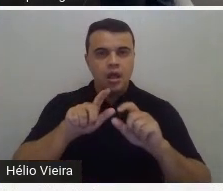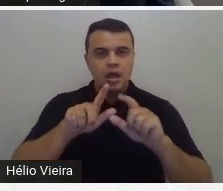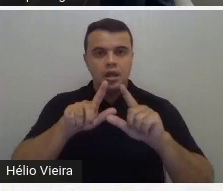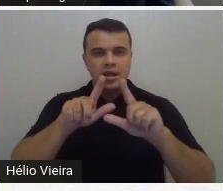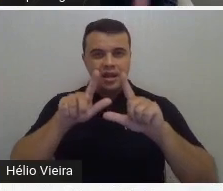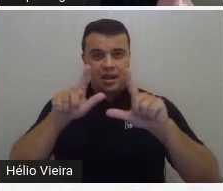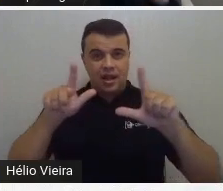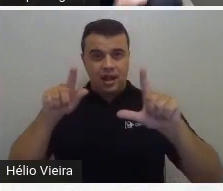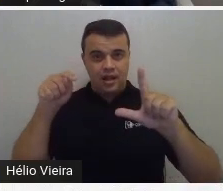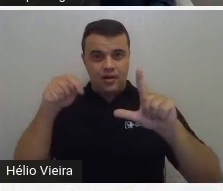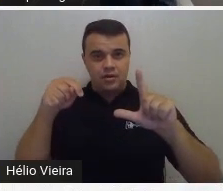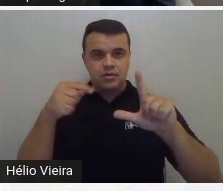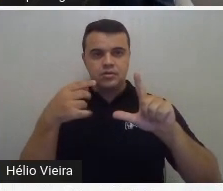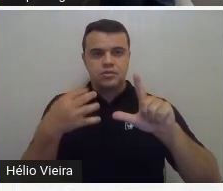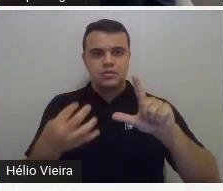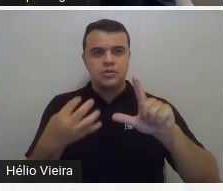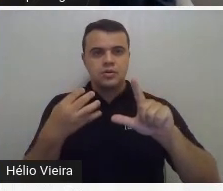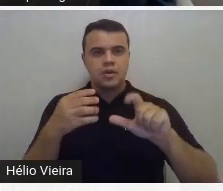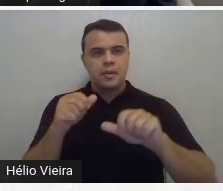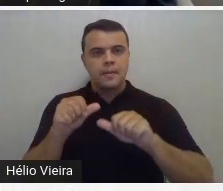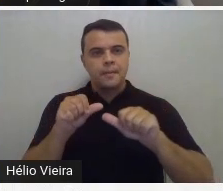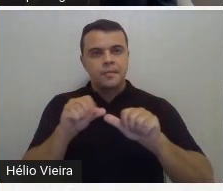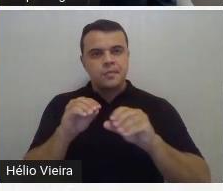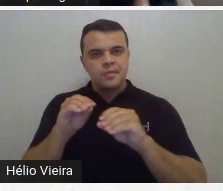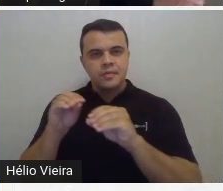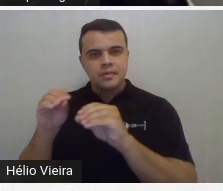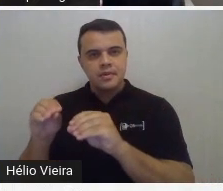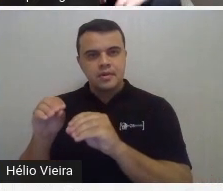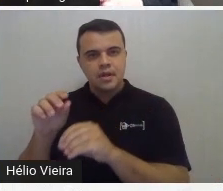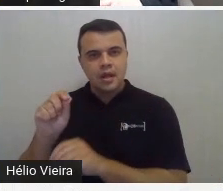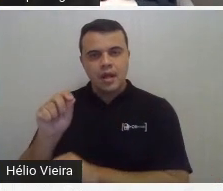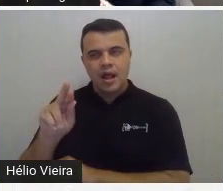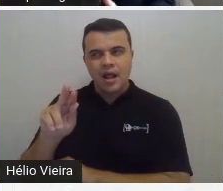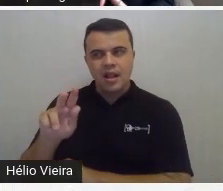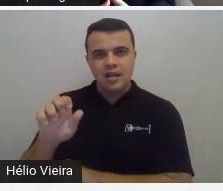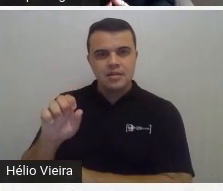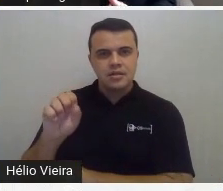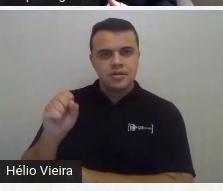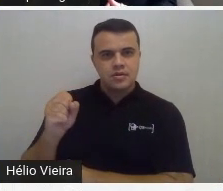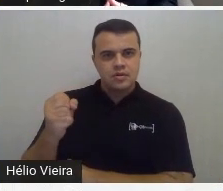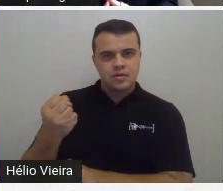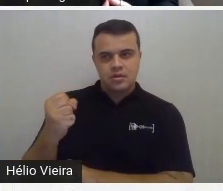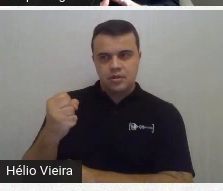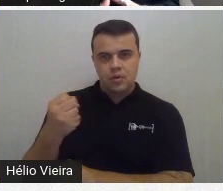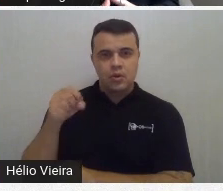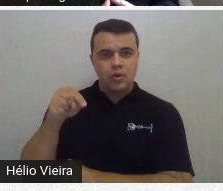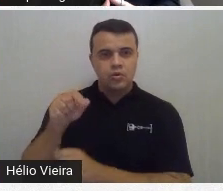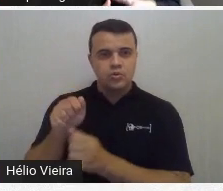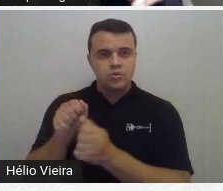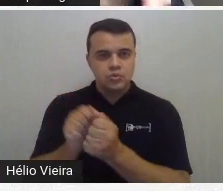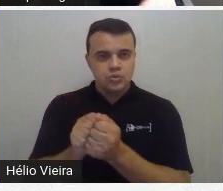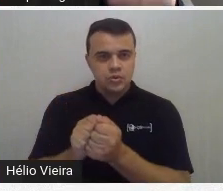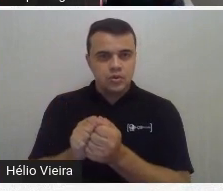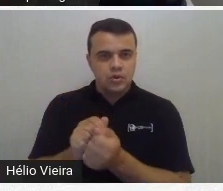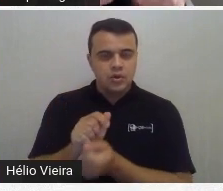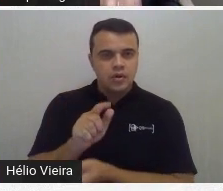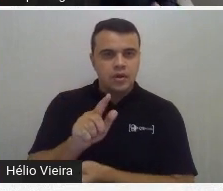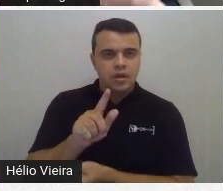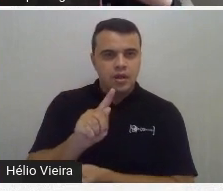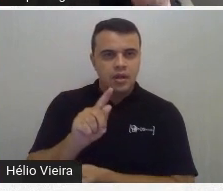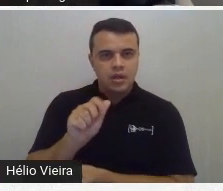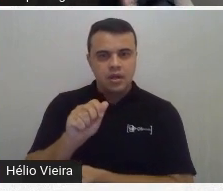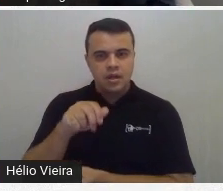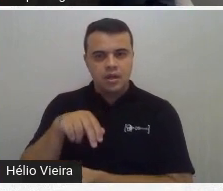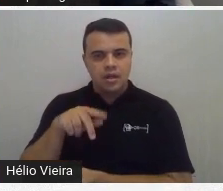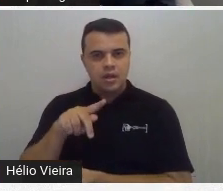paleta dele, e acaba se mudando para Arles em 88, onde ele vai viver um tempo junto a Gauguin, também vai ser muito